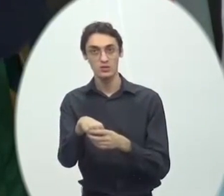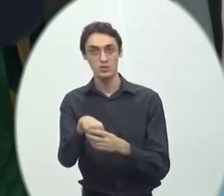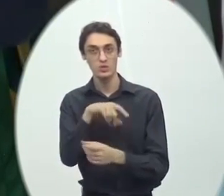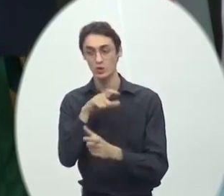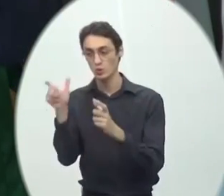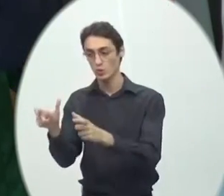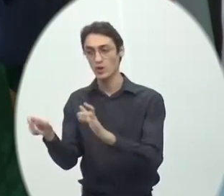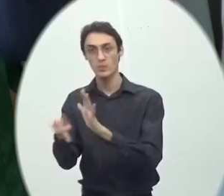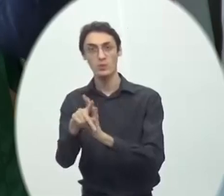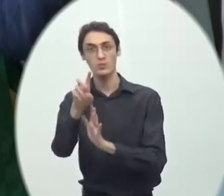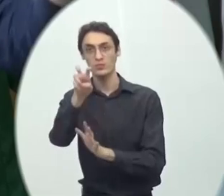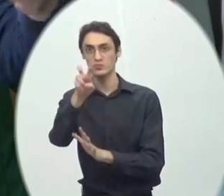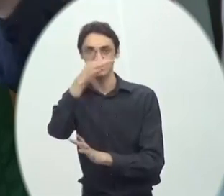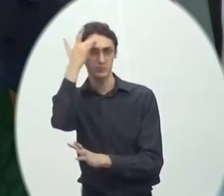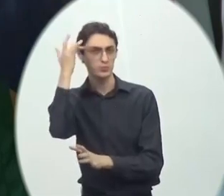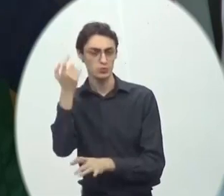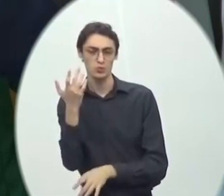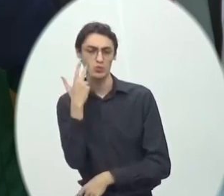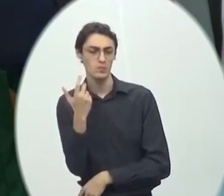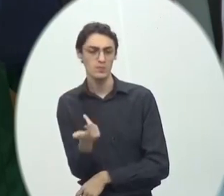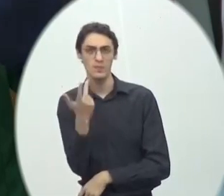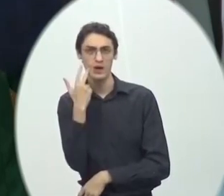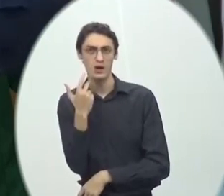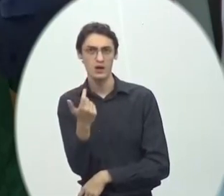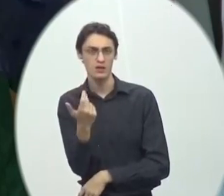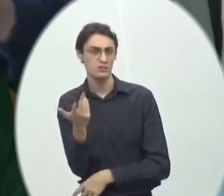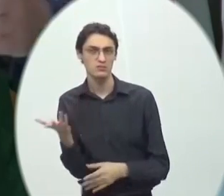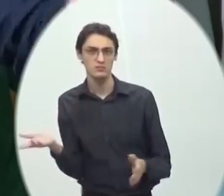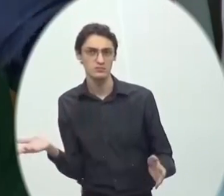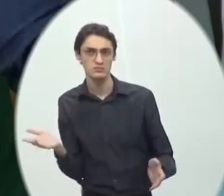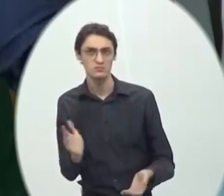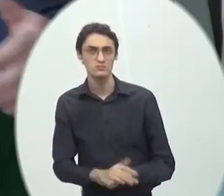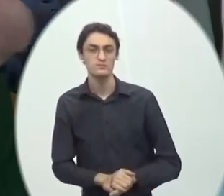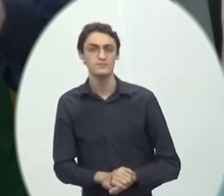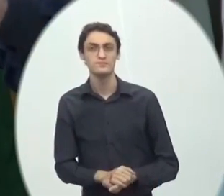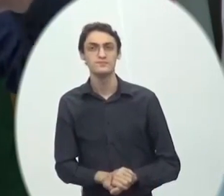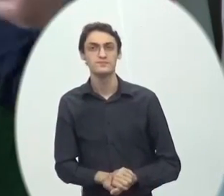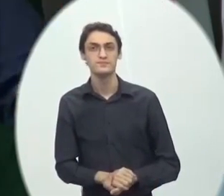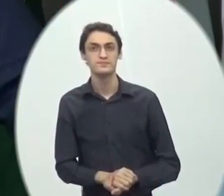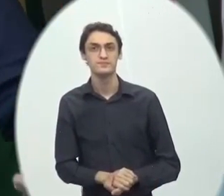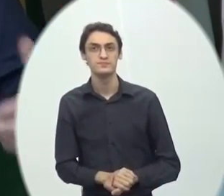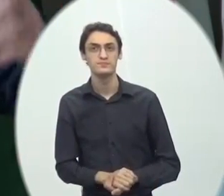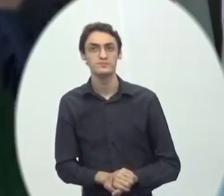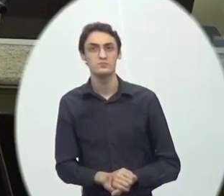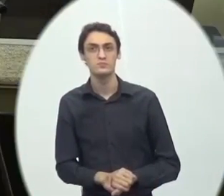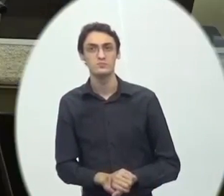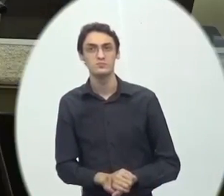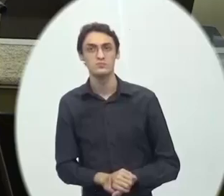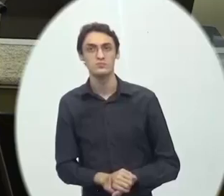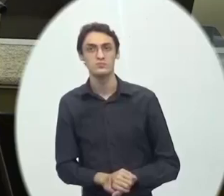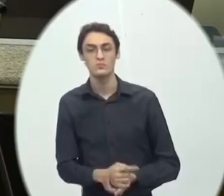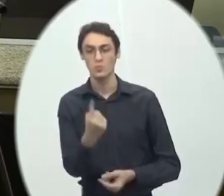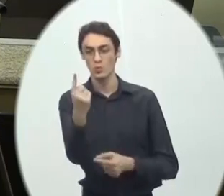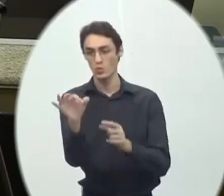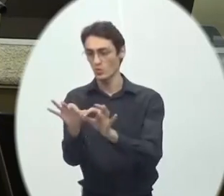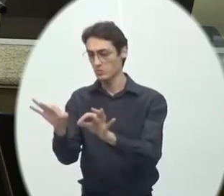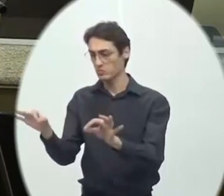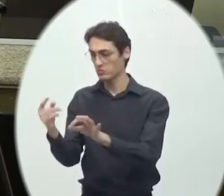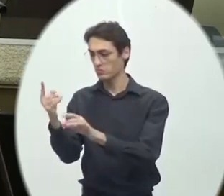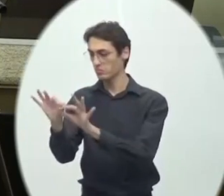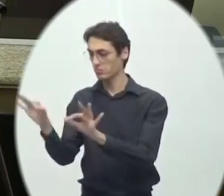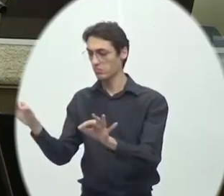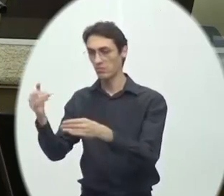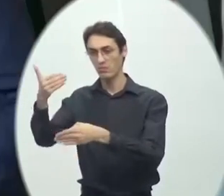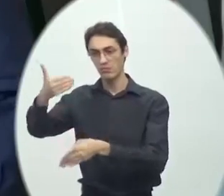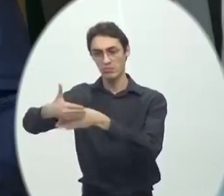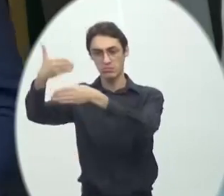lá para 5 pessoas atender e há um espaçamento entre os atendentes perfeitamente, com, inclusive com a proteção lá